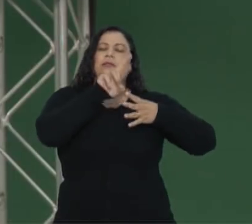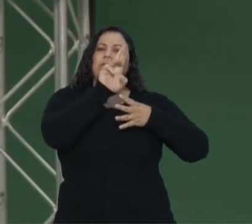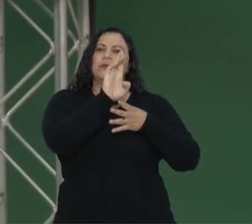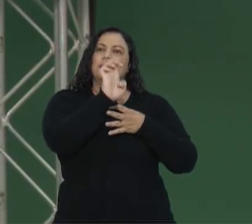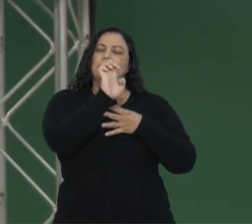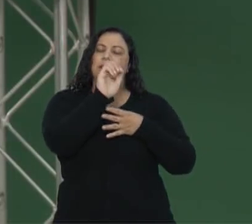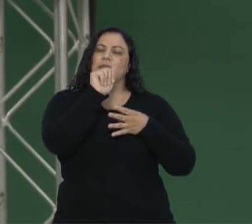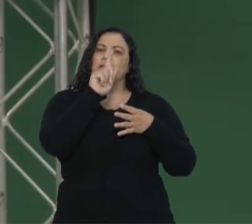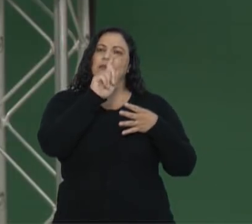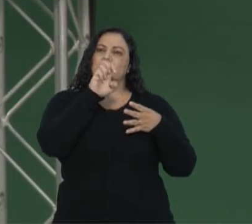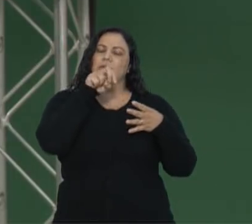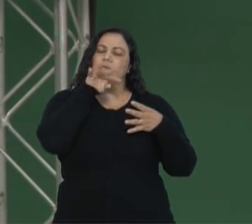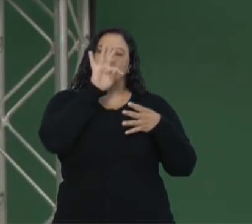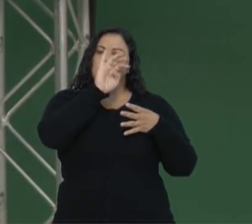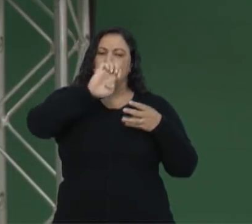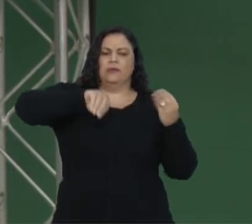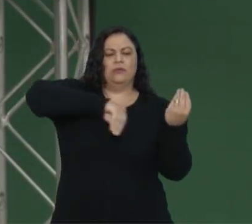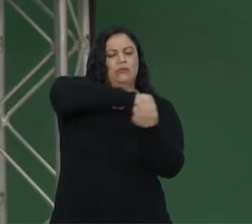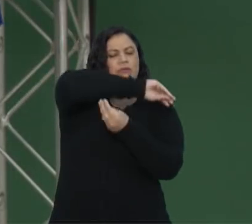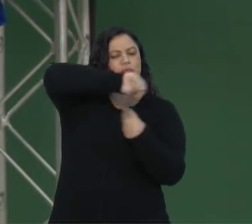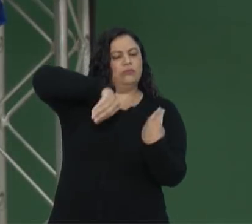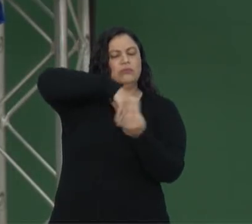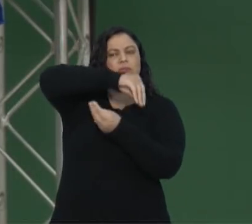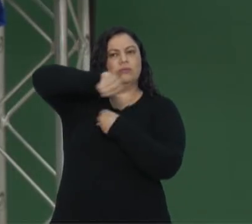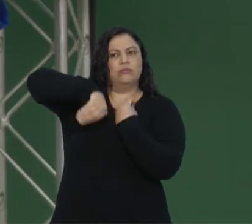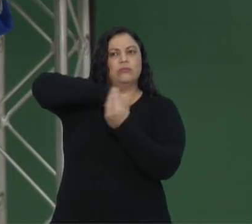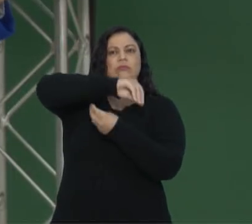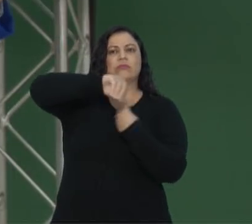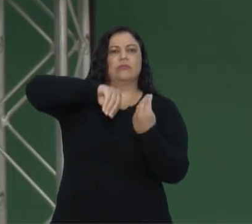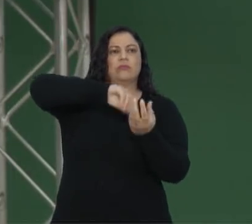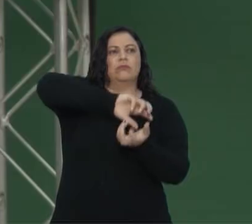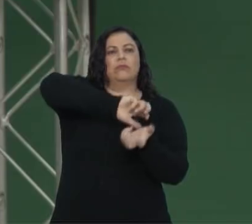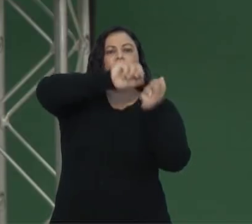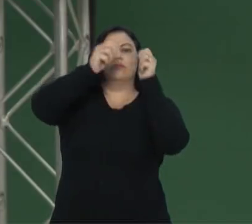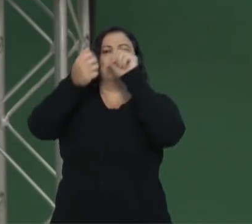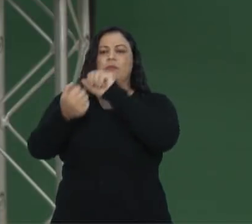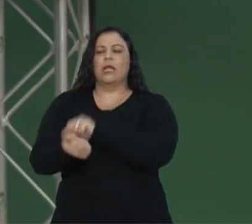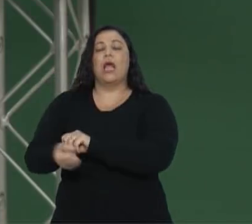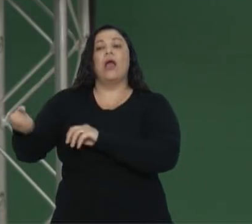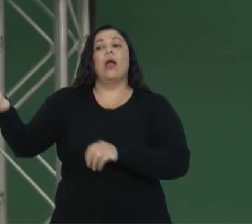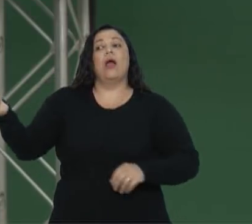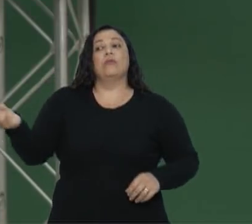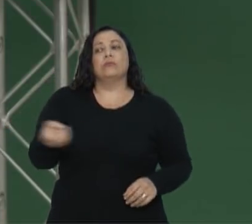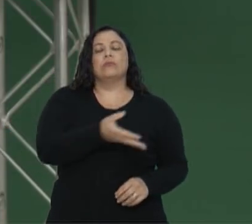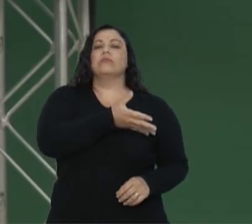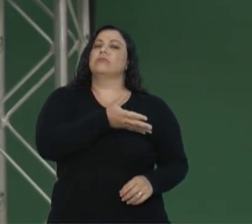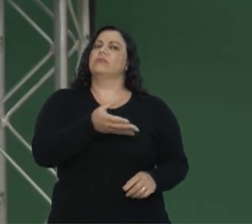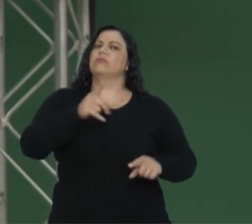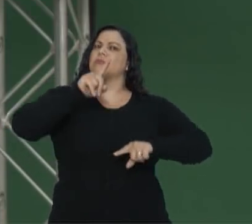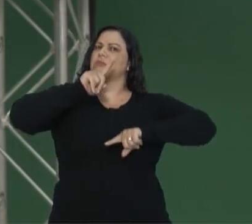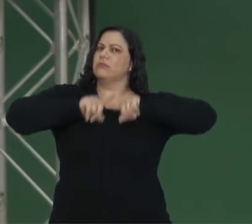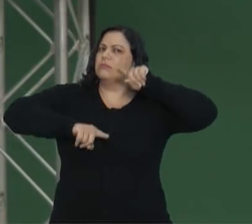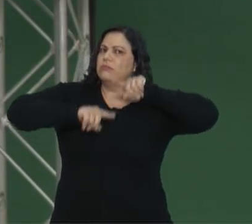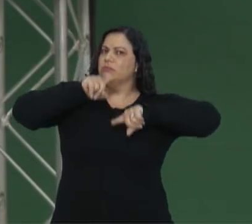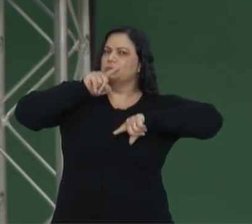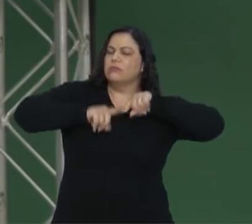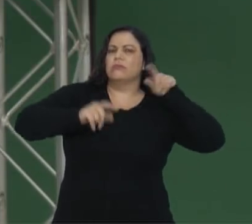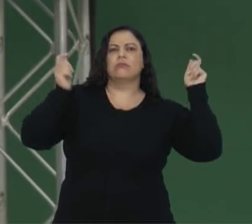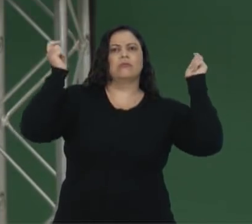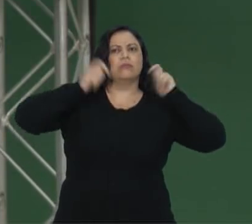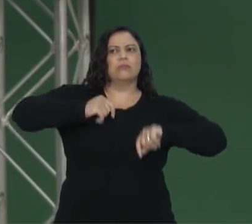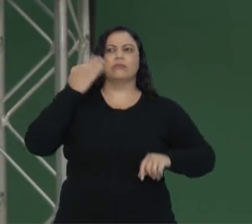eles, misturo eles, eu produzo algo novo, que eu chamo de produto. E isso me comprova a